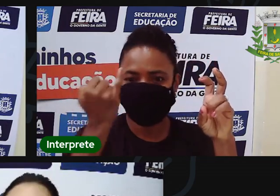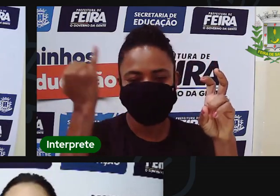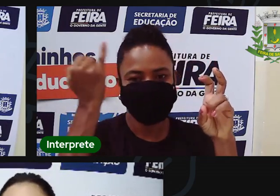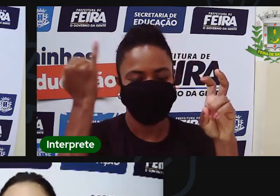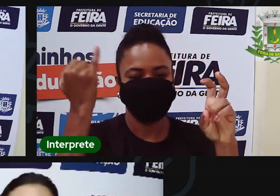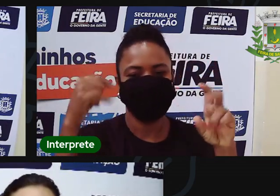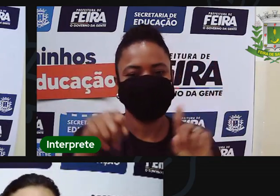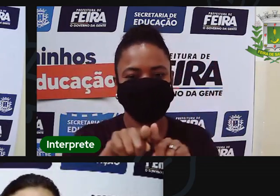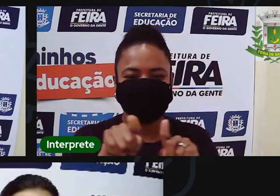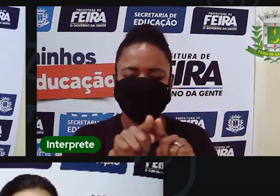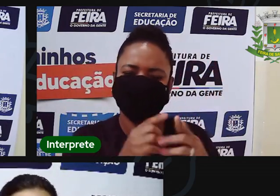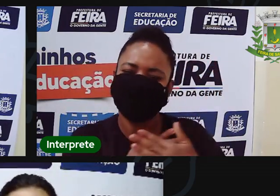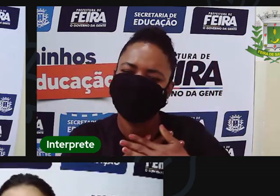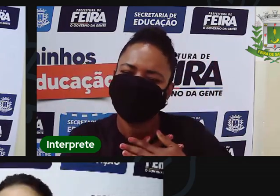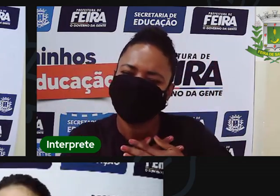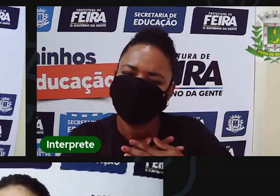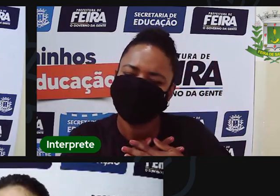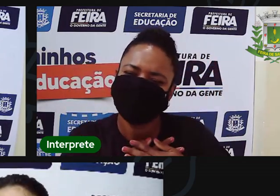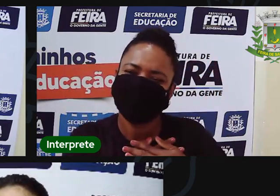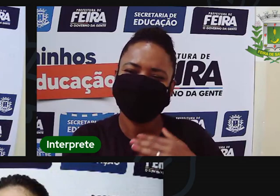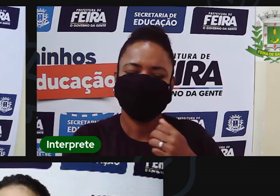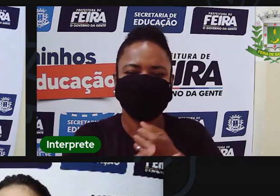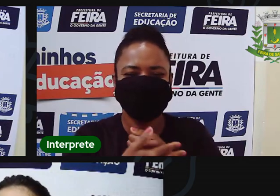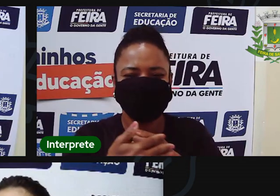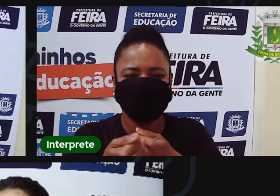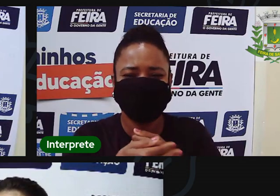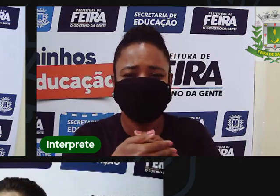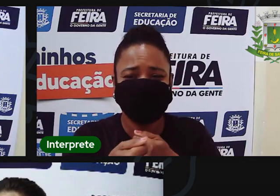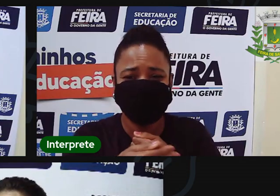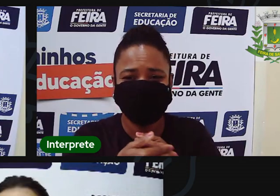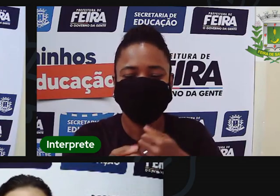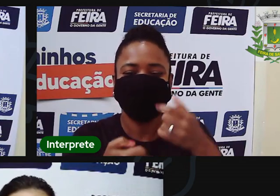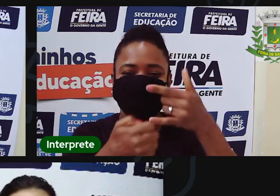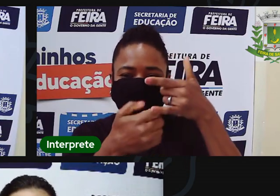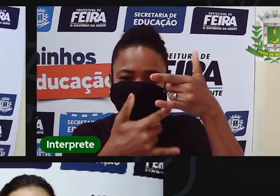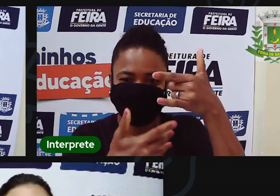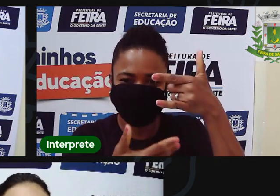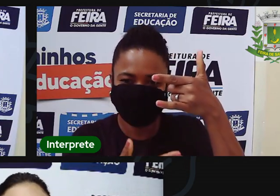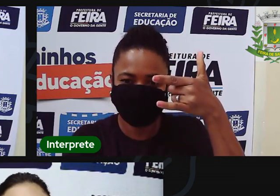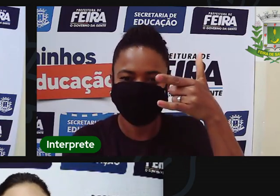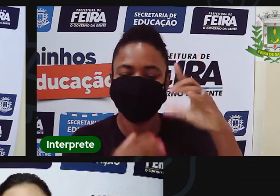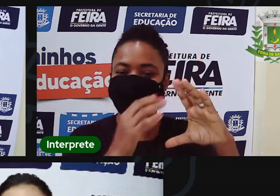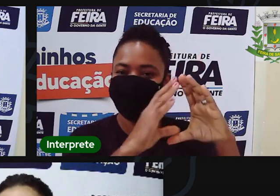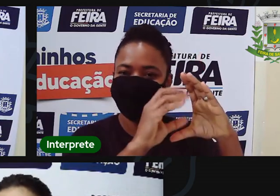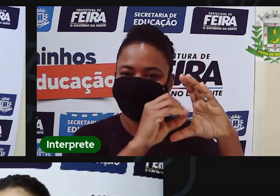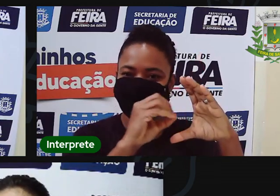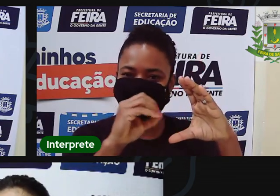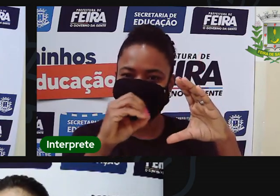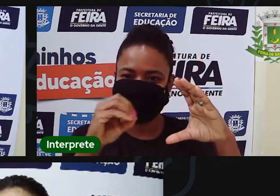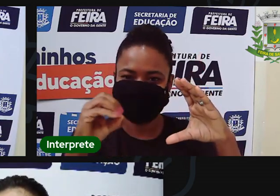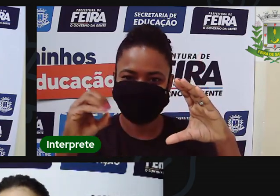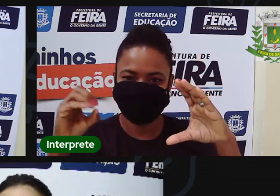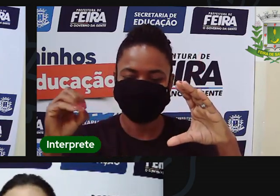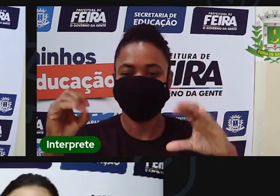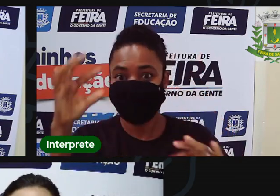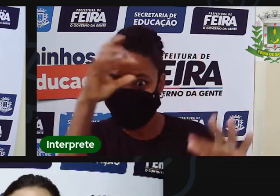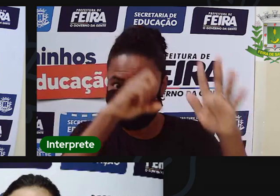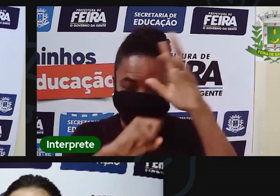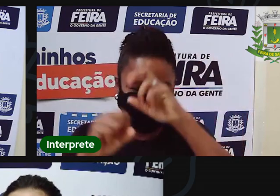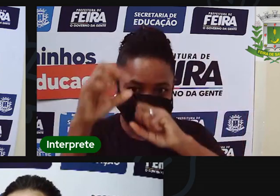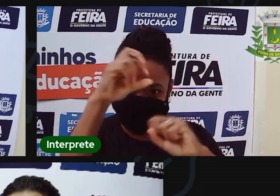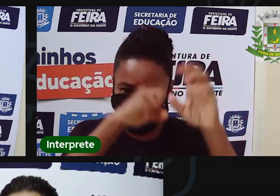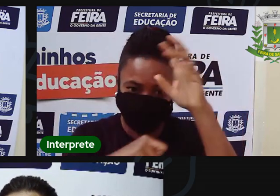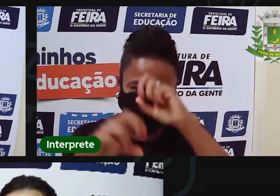também, estava aqui acompanhando o chat, tá bom? Muitos emojis, muito aprendizado, muita